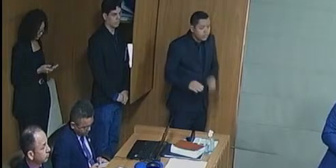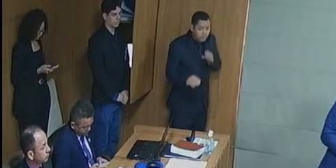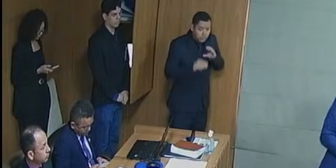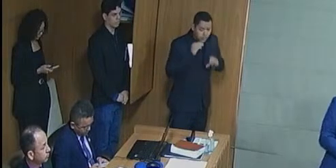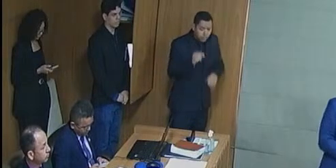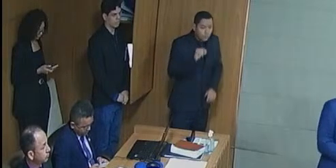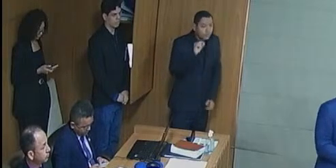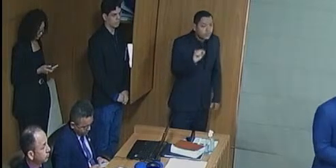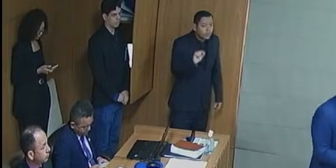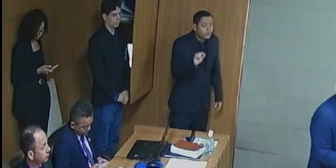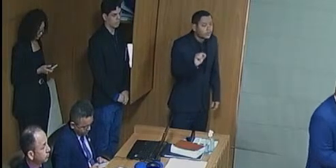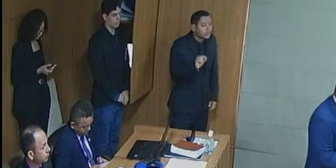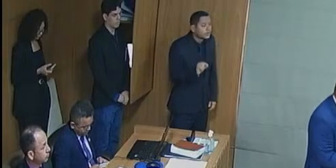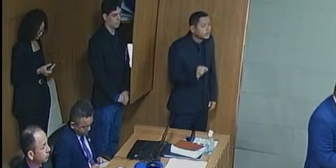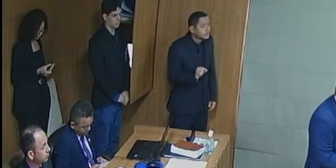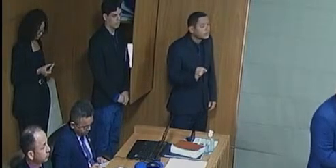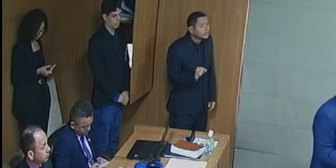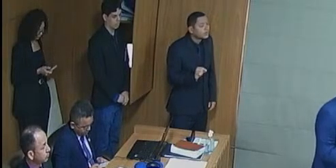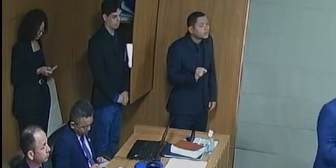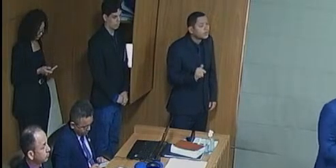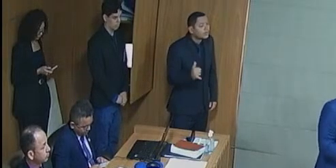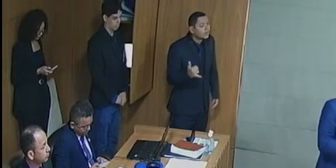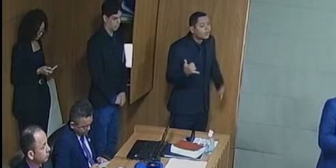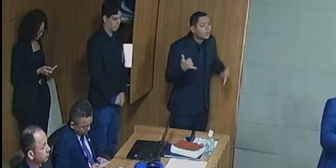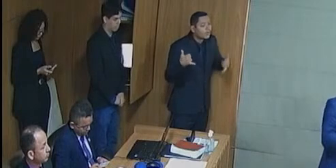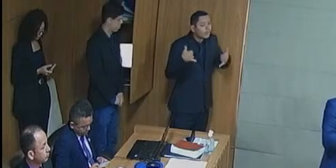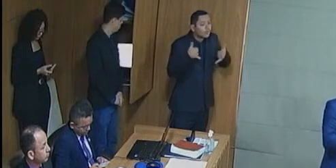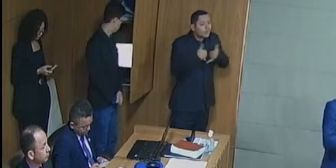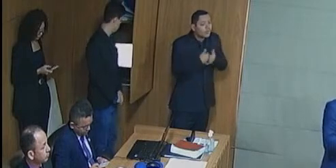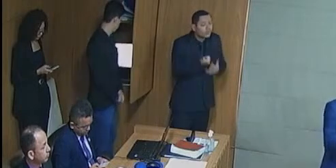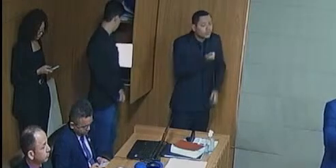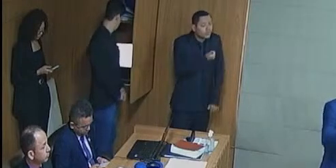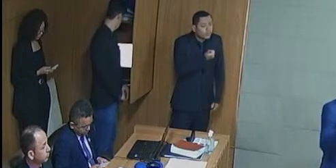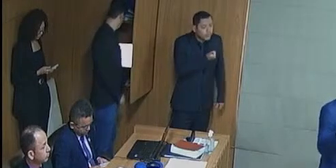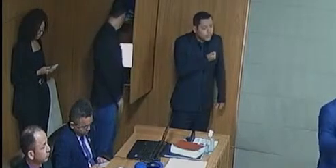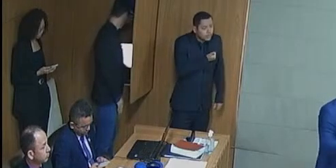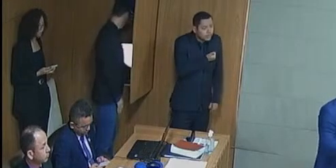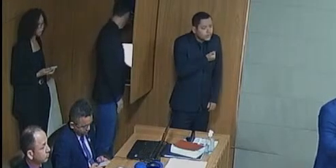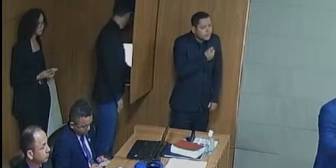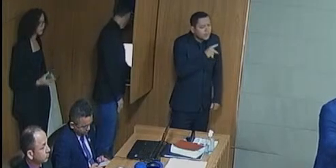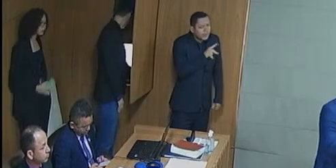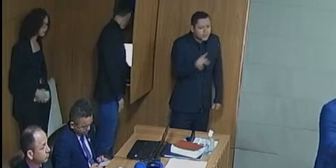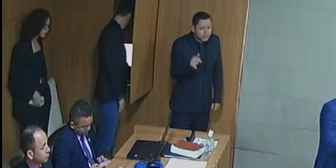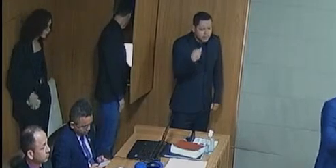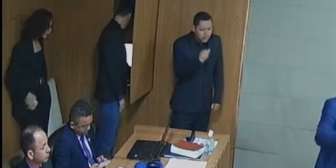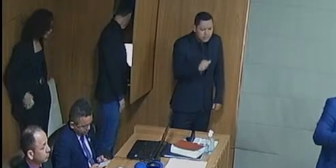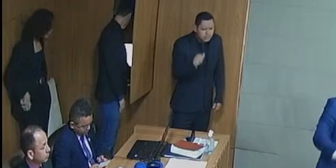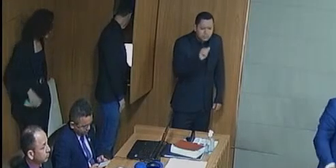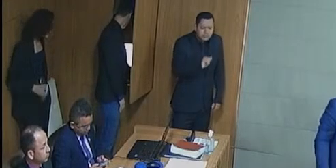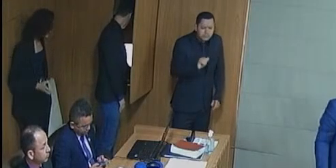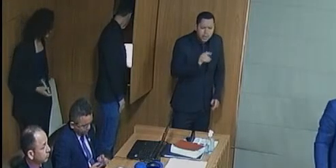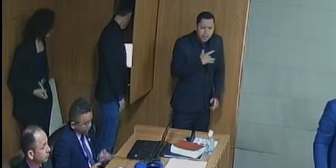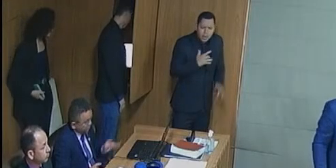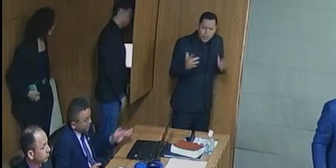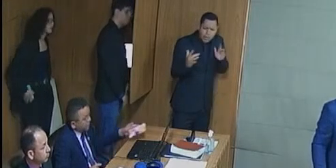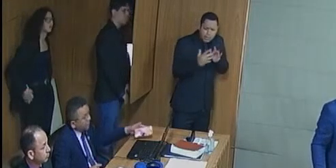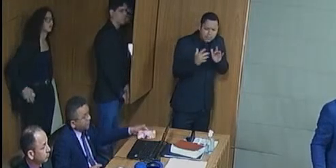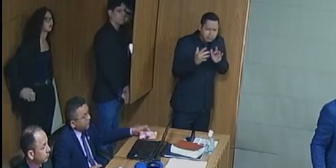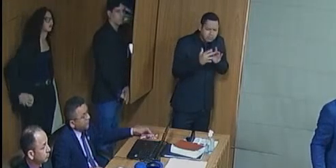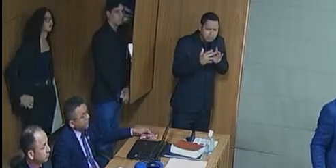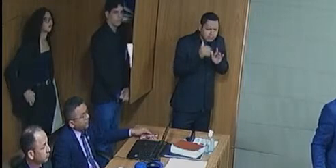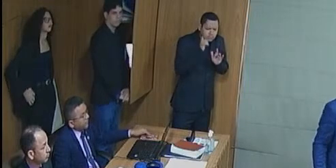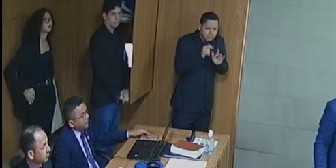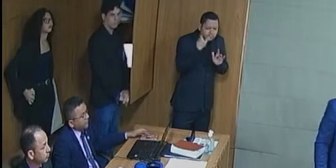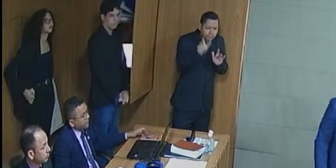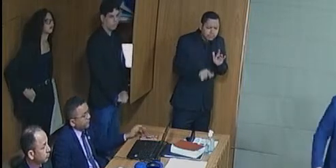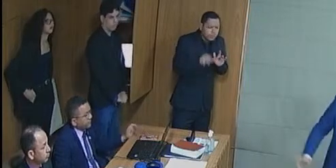a a o telefone da presidente da associação que nunca vi nunca vi presidente da associação